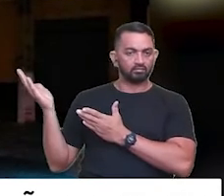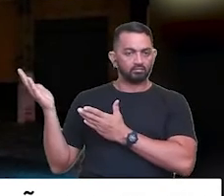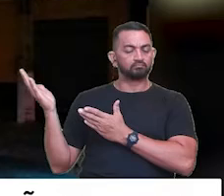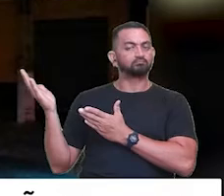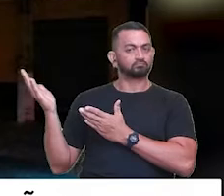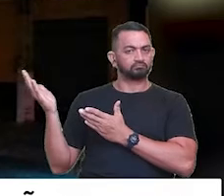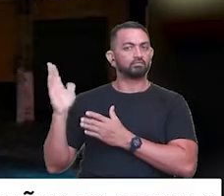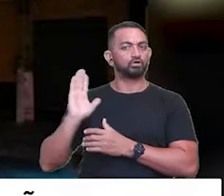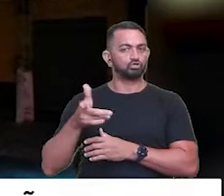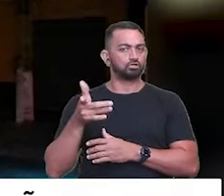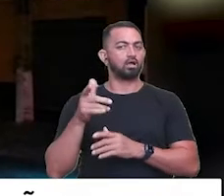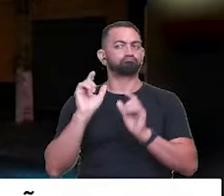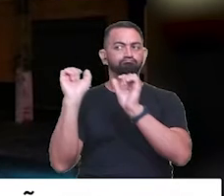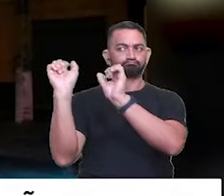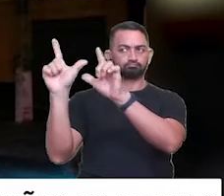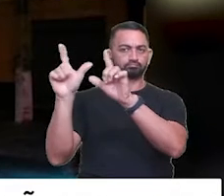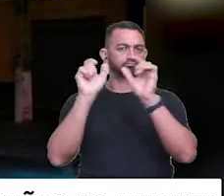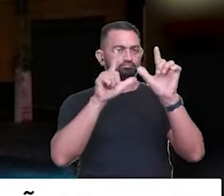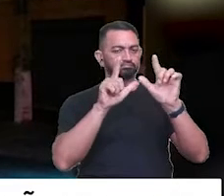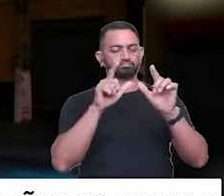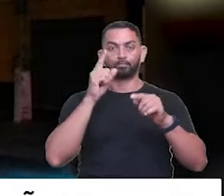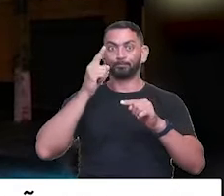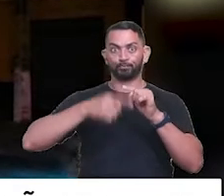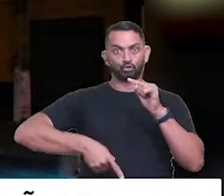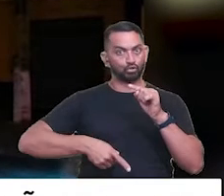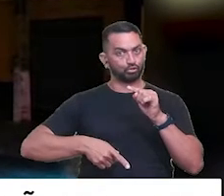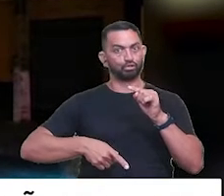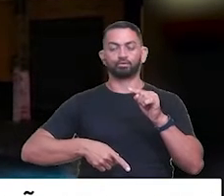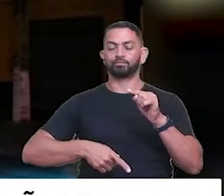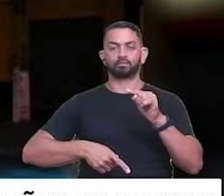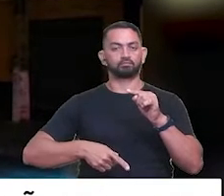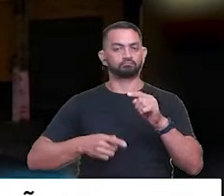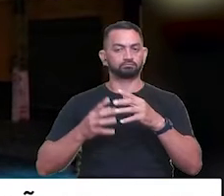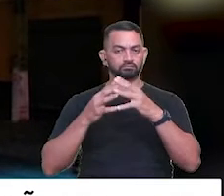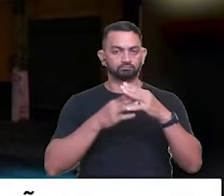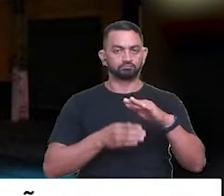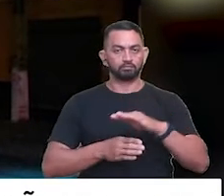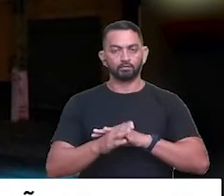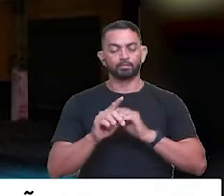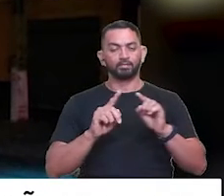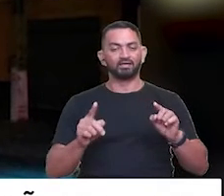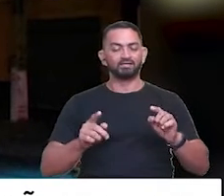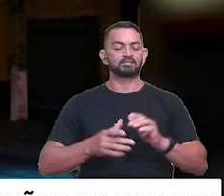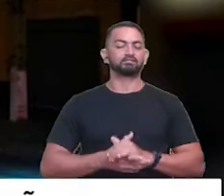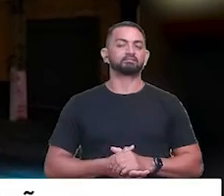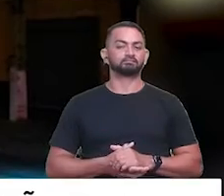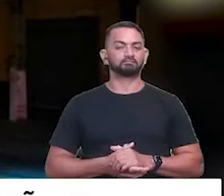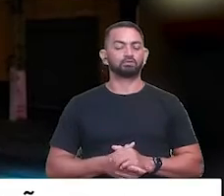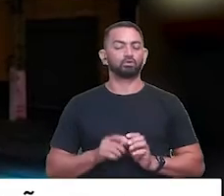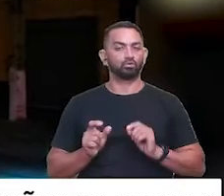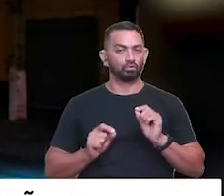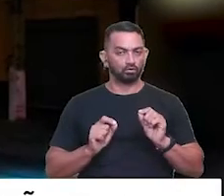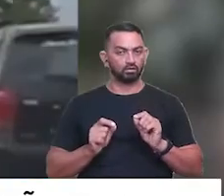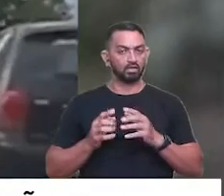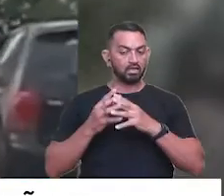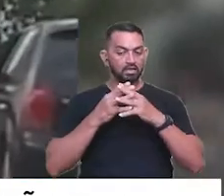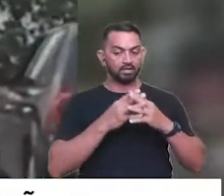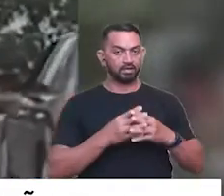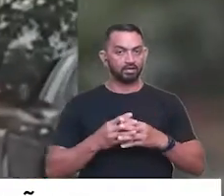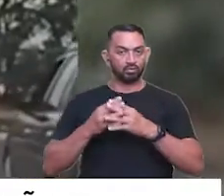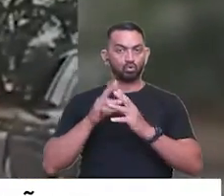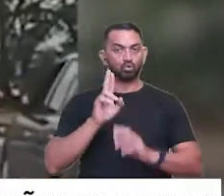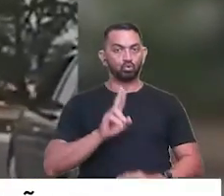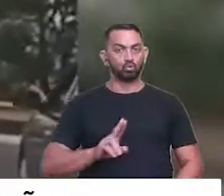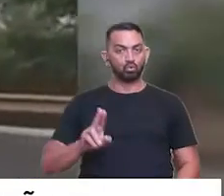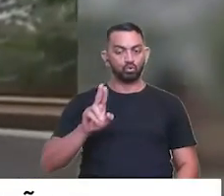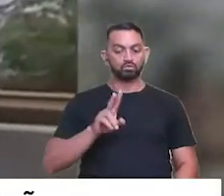tá vendo aí nas imagens o local foi sinalizado dizendo que os caminhões não podem estar trafegando no local e aí a orientação